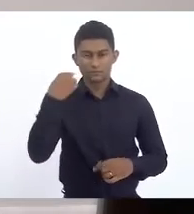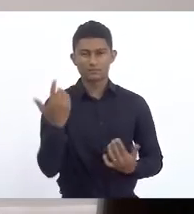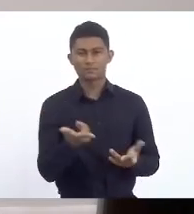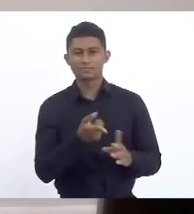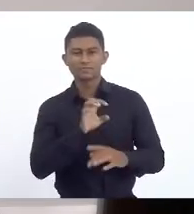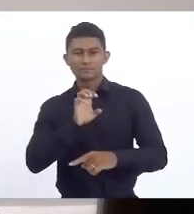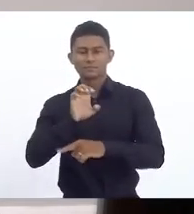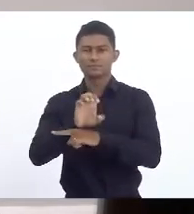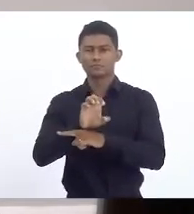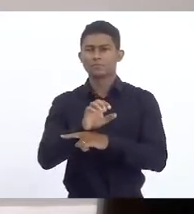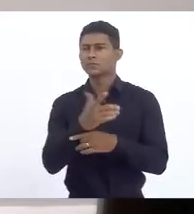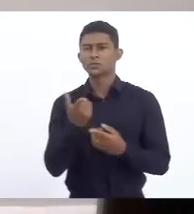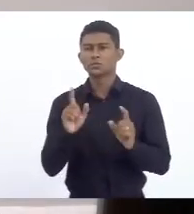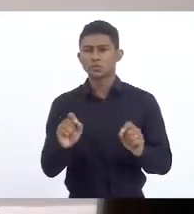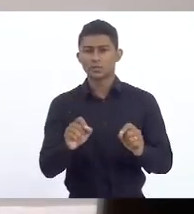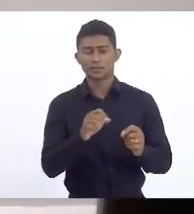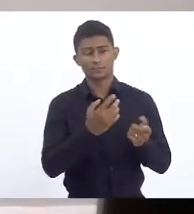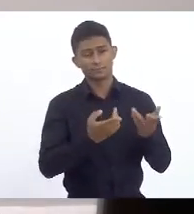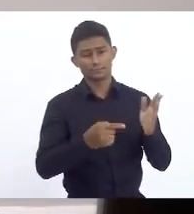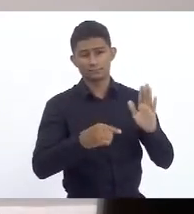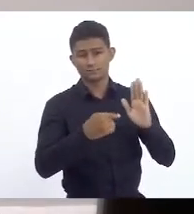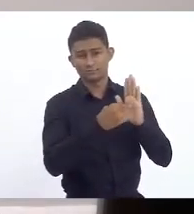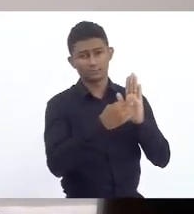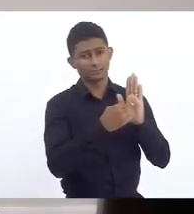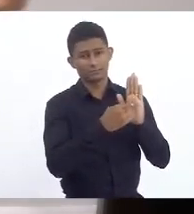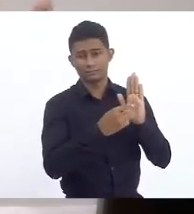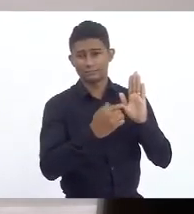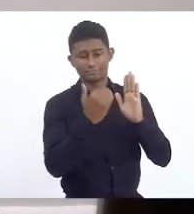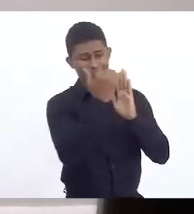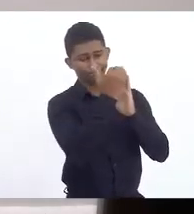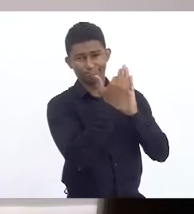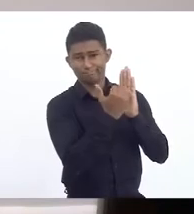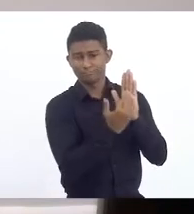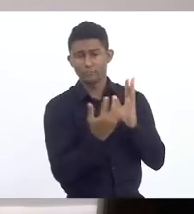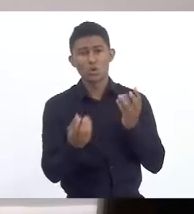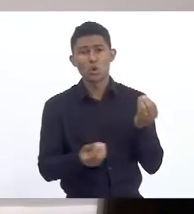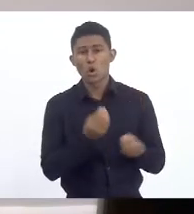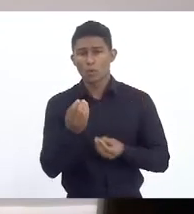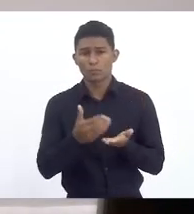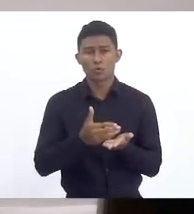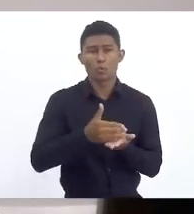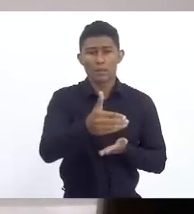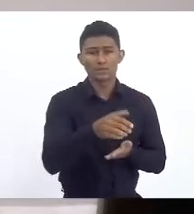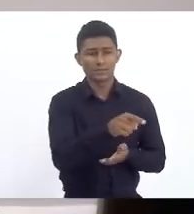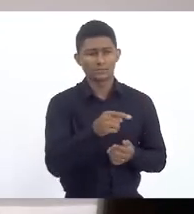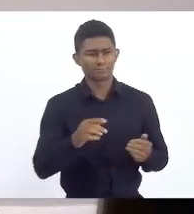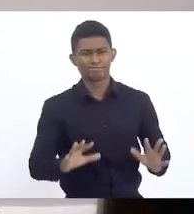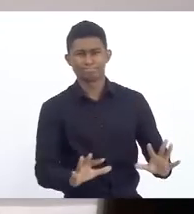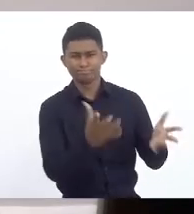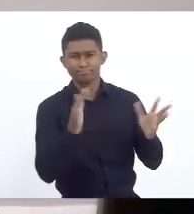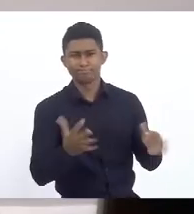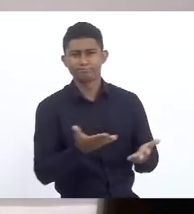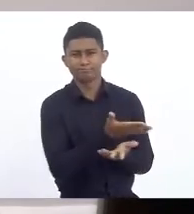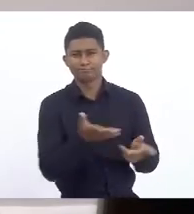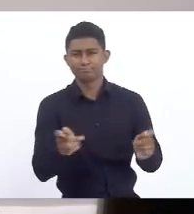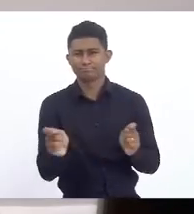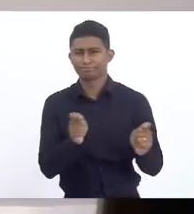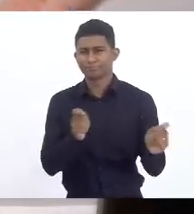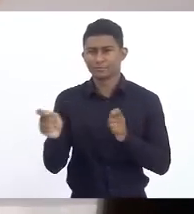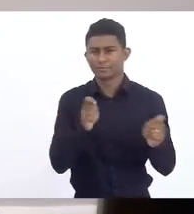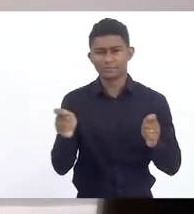diretriz para onde vai nascer esse empreendedorismo, para onde ele vai ser incentivado, porque,